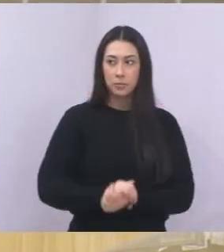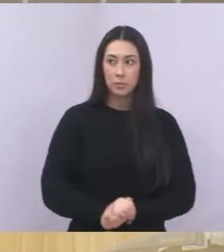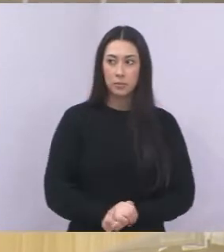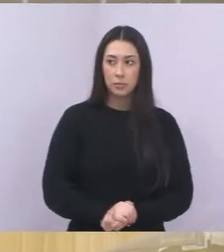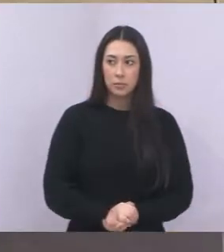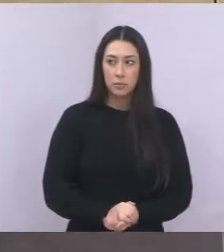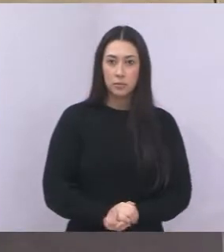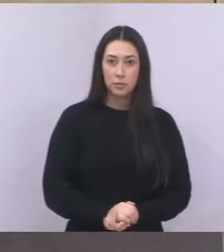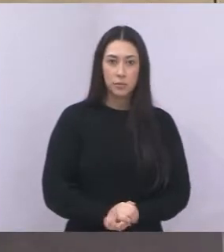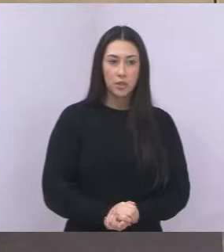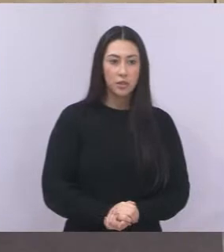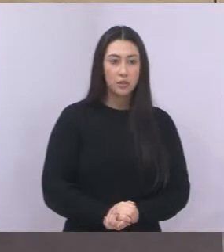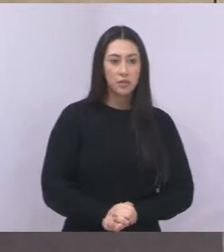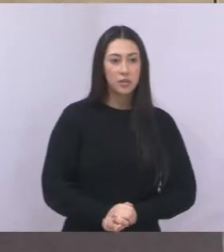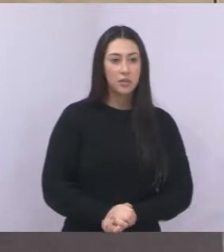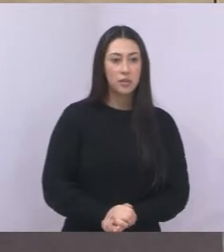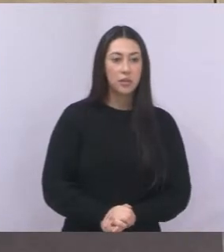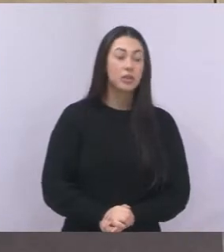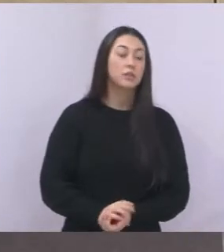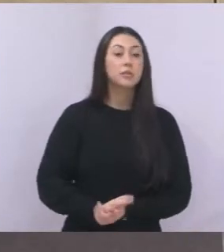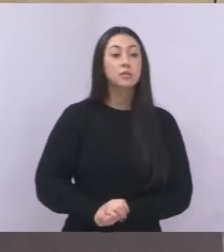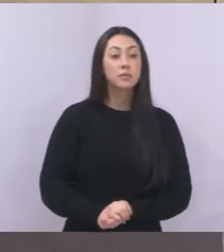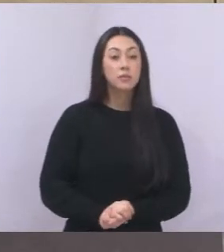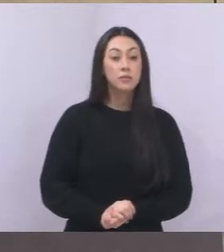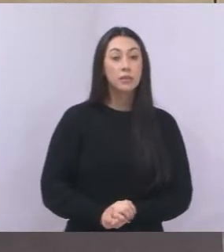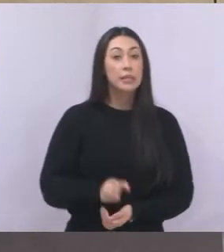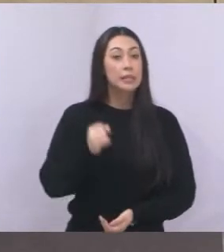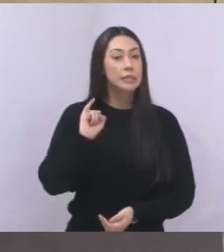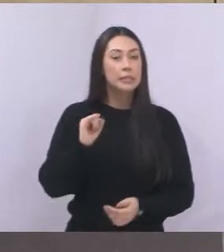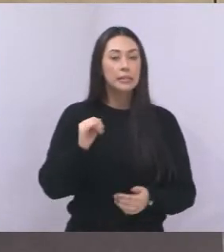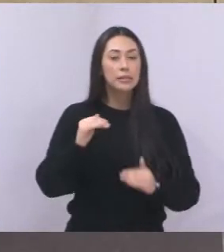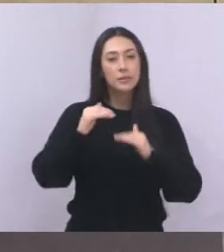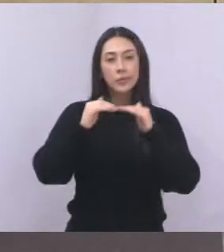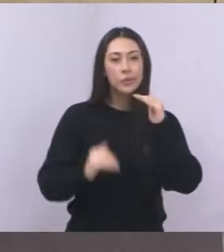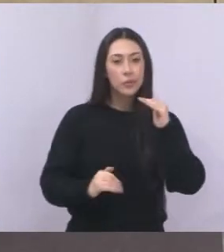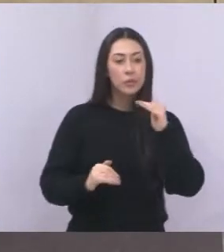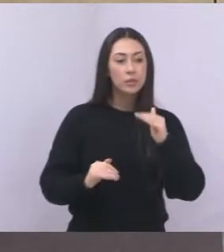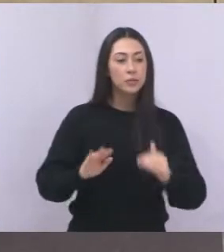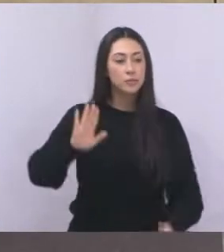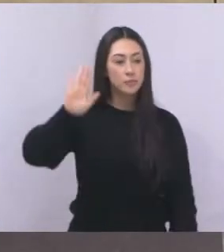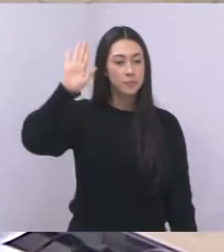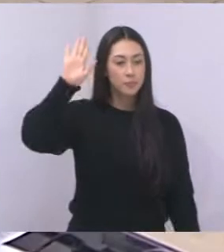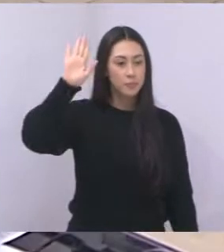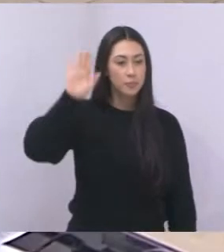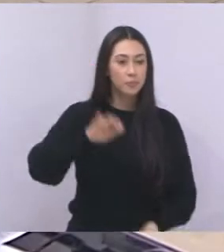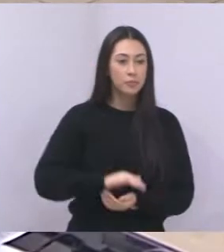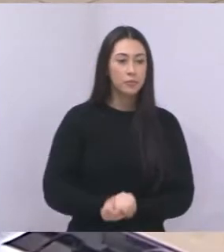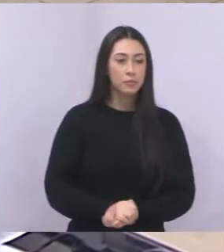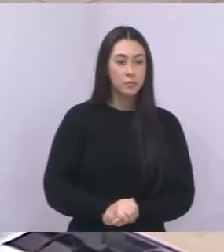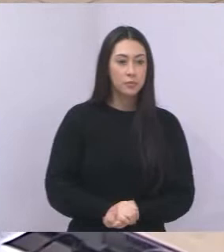Emenda número 1 está em votação. Os que forem contrário, por favor, se manifestem levantando os braços.